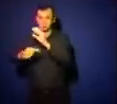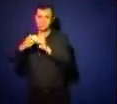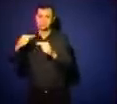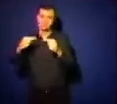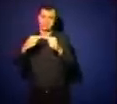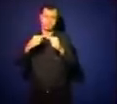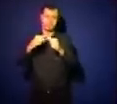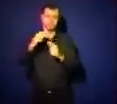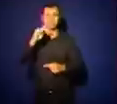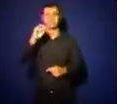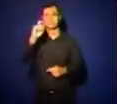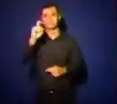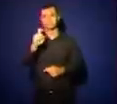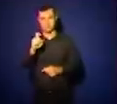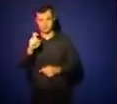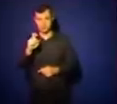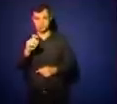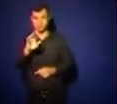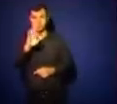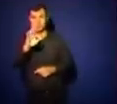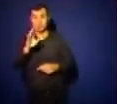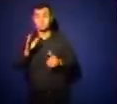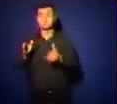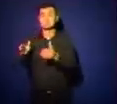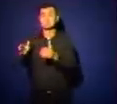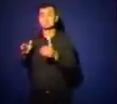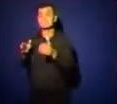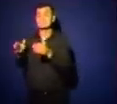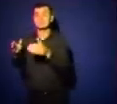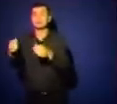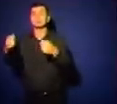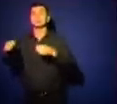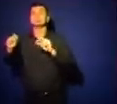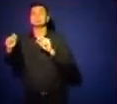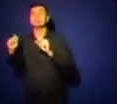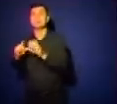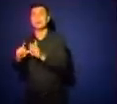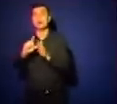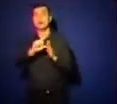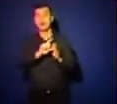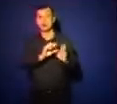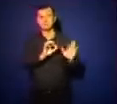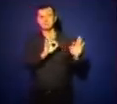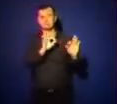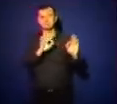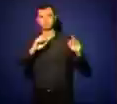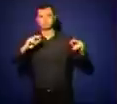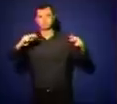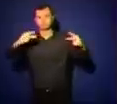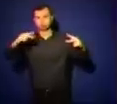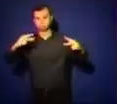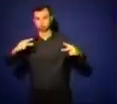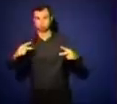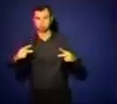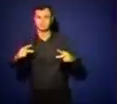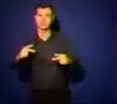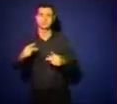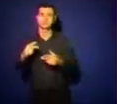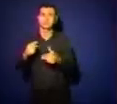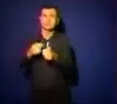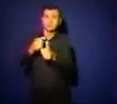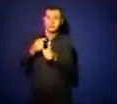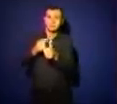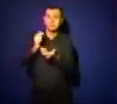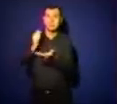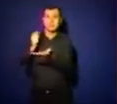mas esse trilho ele precisa ser programado e ele vai prestar outras funcionalidades no futuro então ele começa com pagamento aí você já